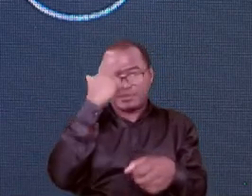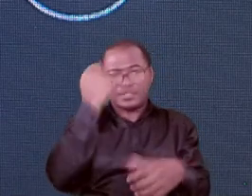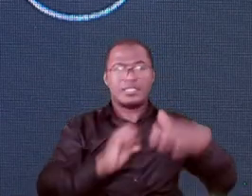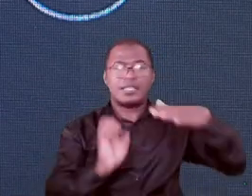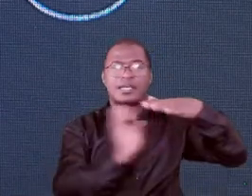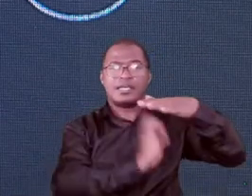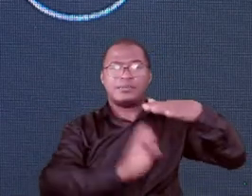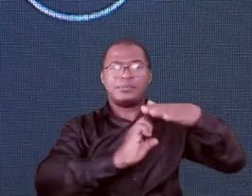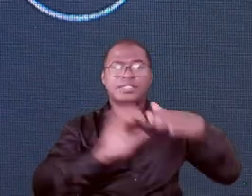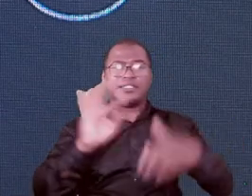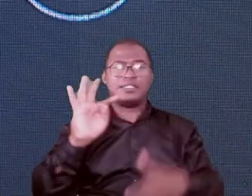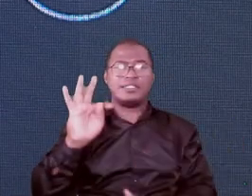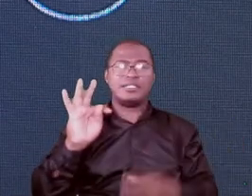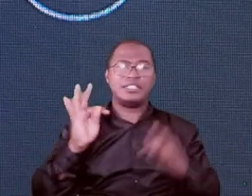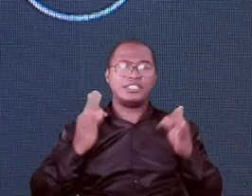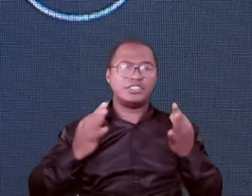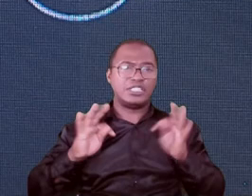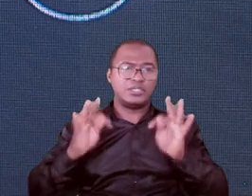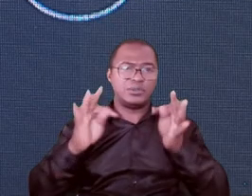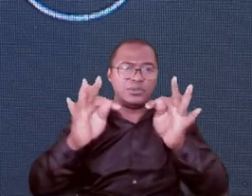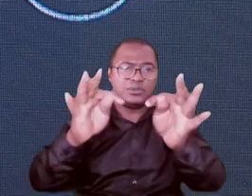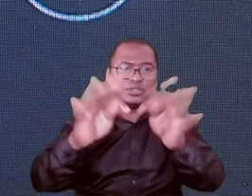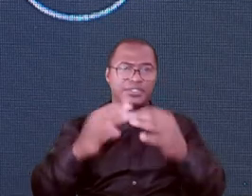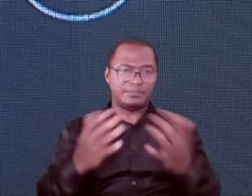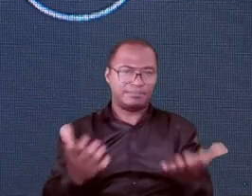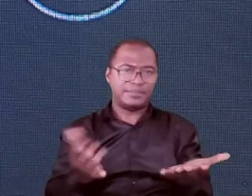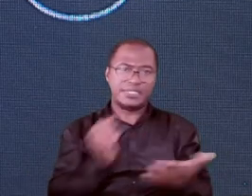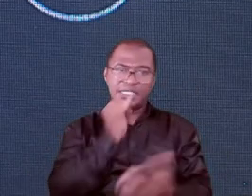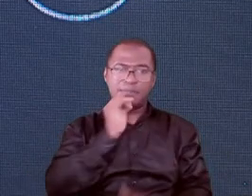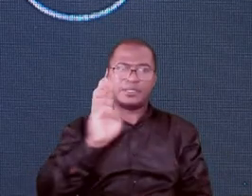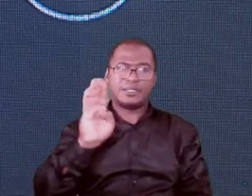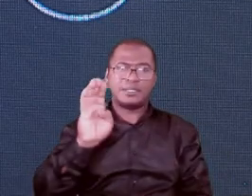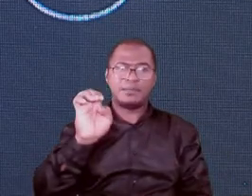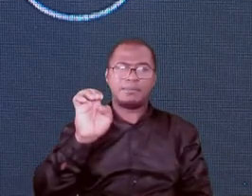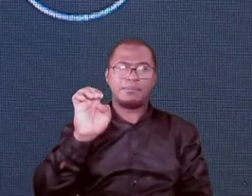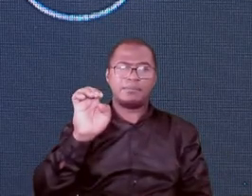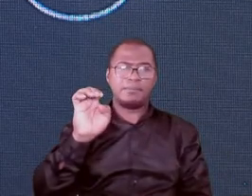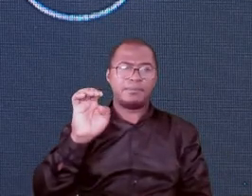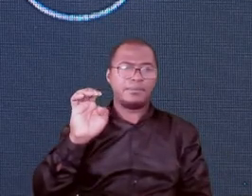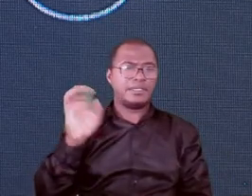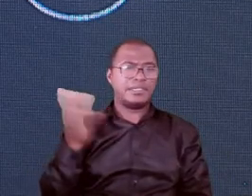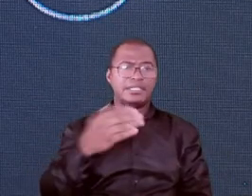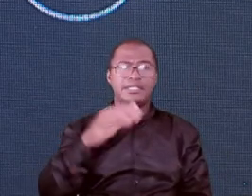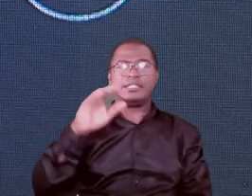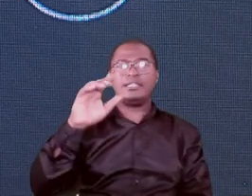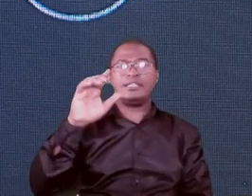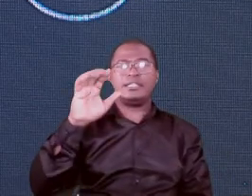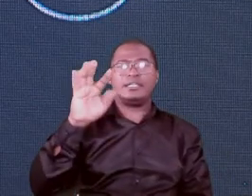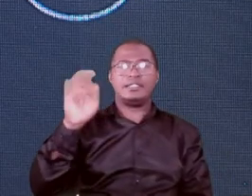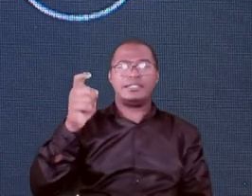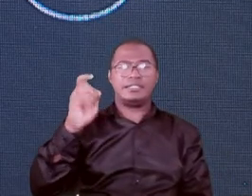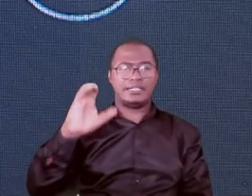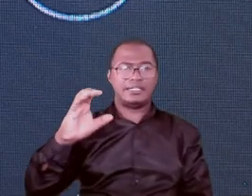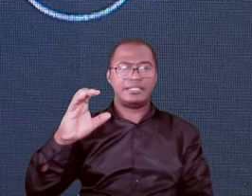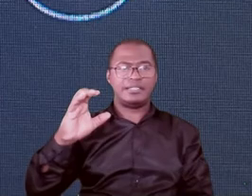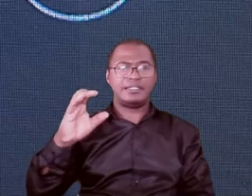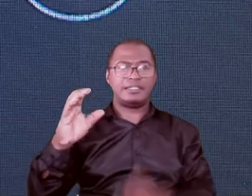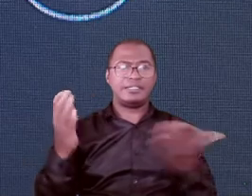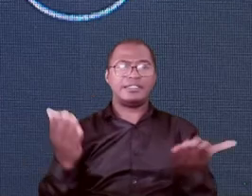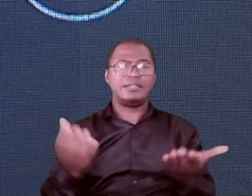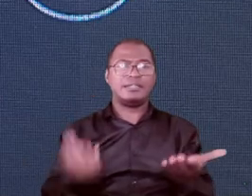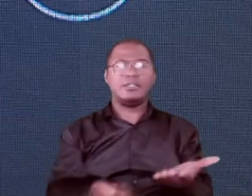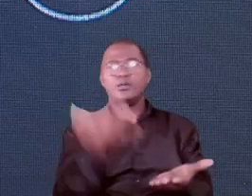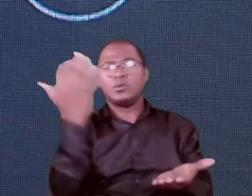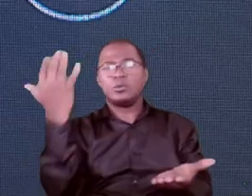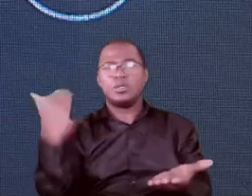é vamos falar 10 empresas são 10 empresas quantos redas